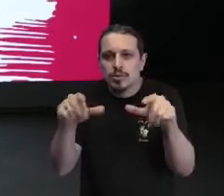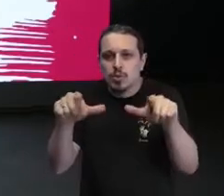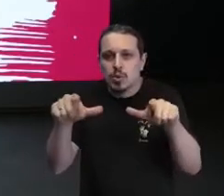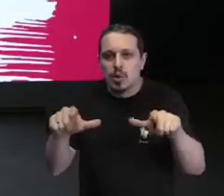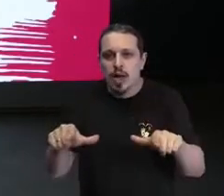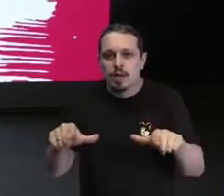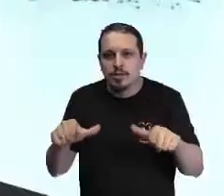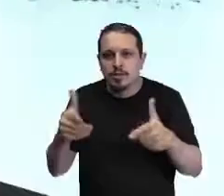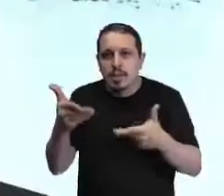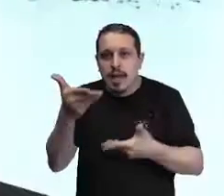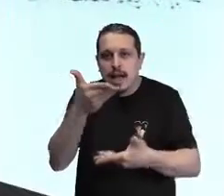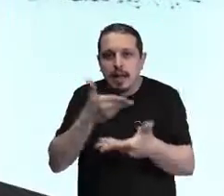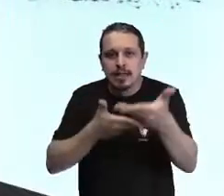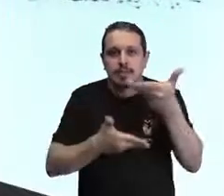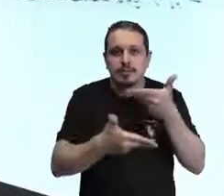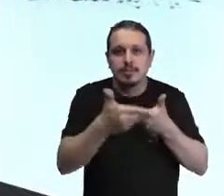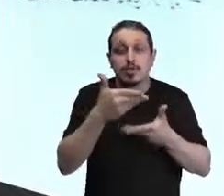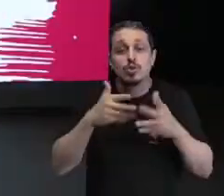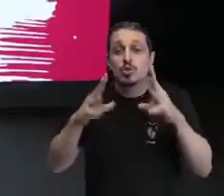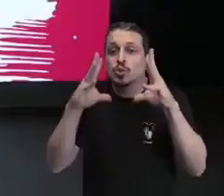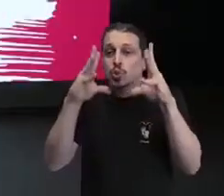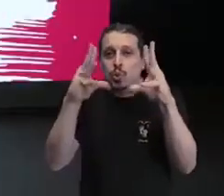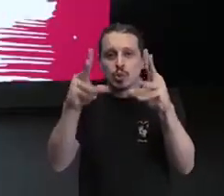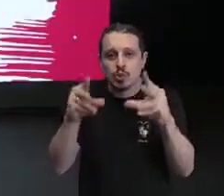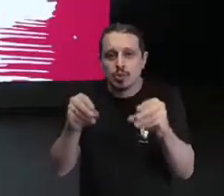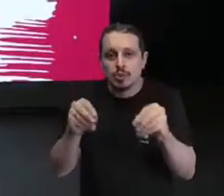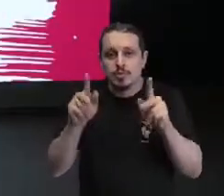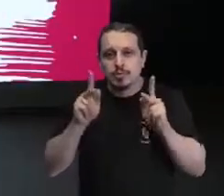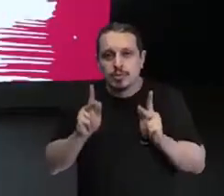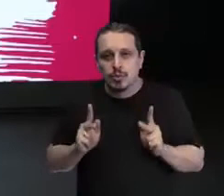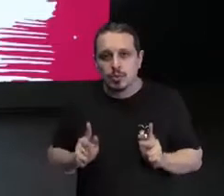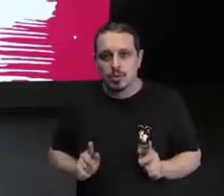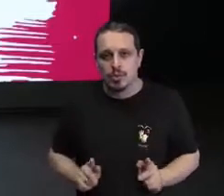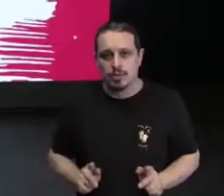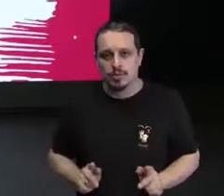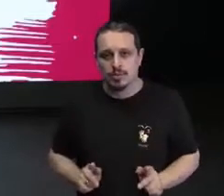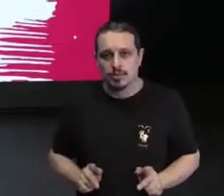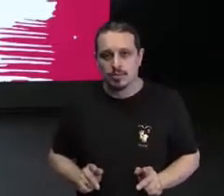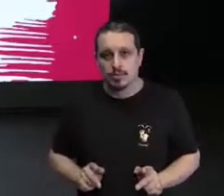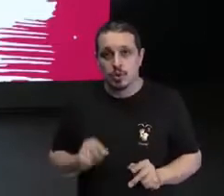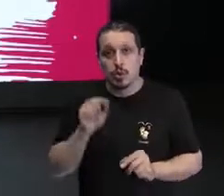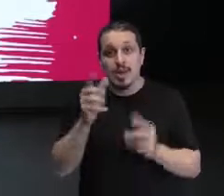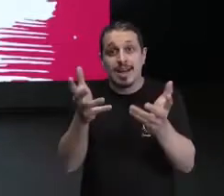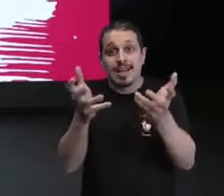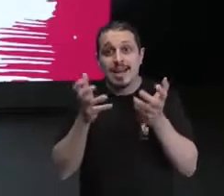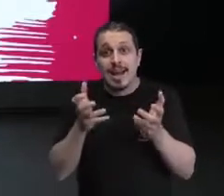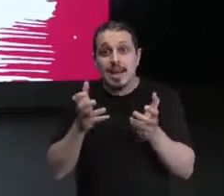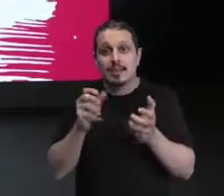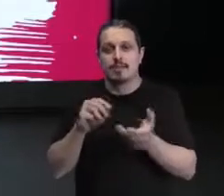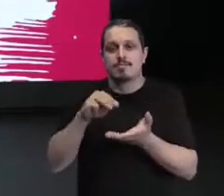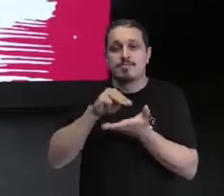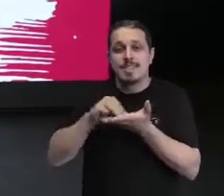receber todas as pessoas. É essa a mensagem que eu queria deixar para vocês.